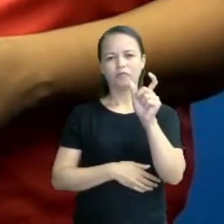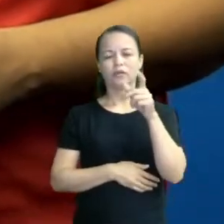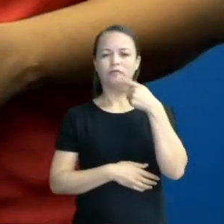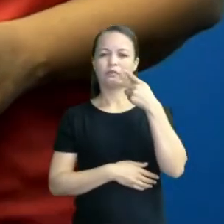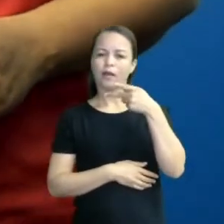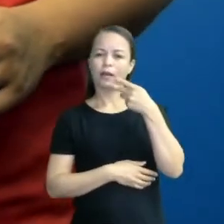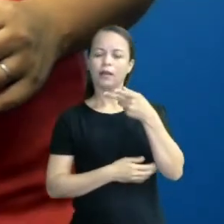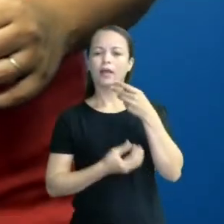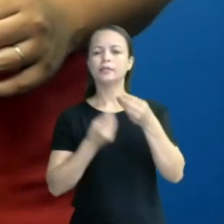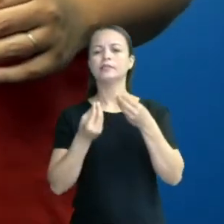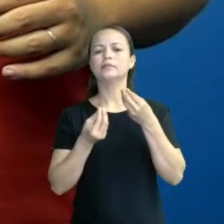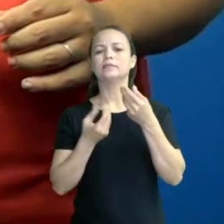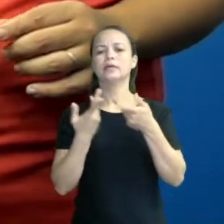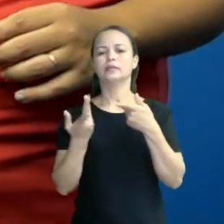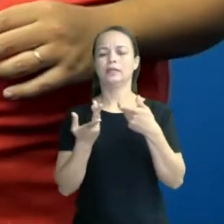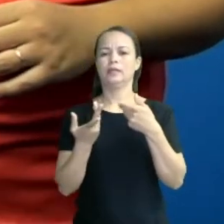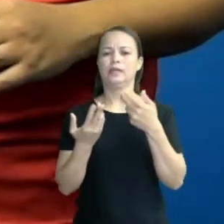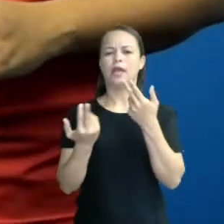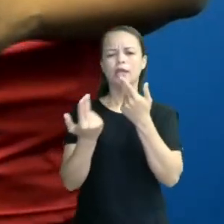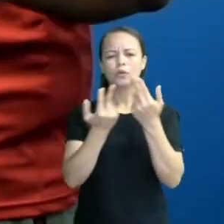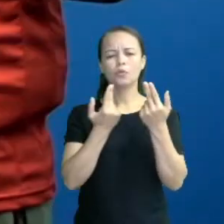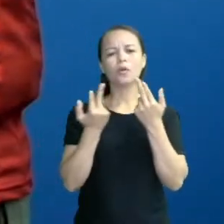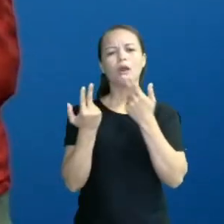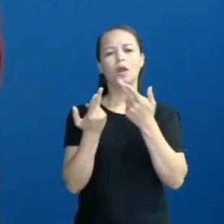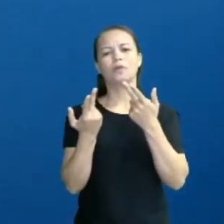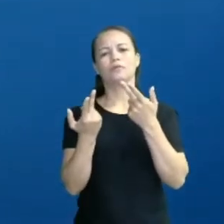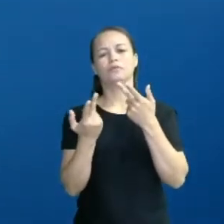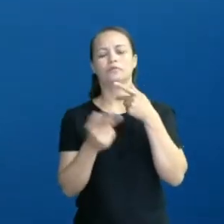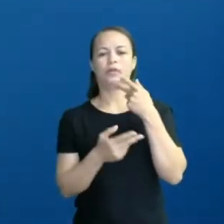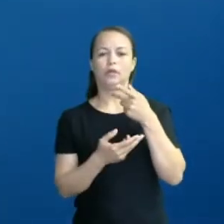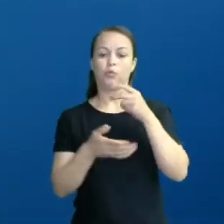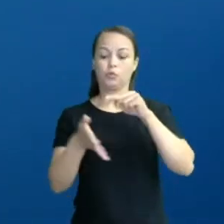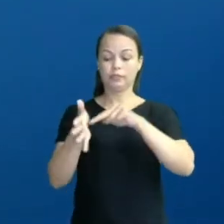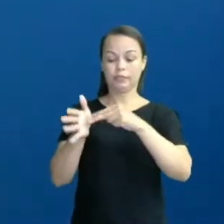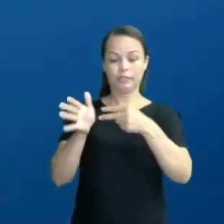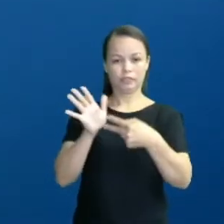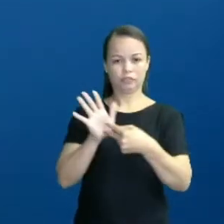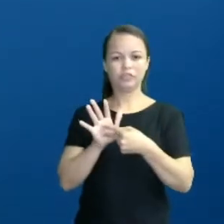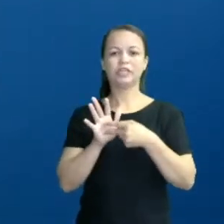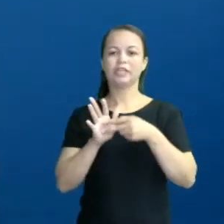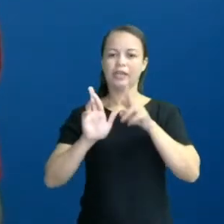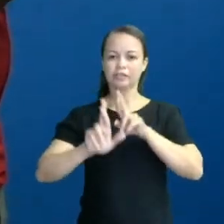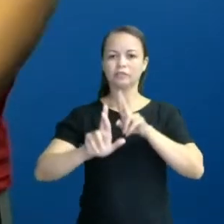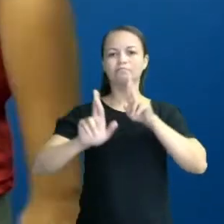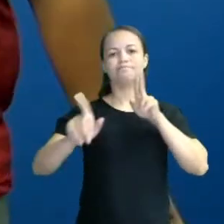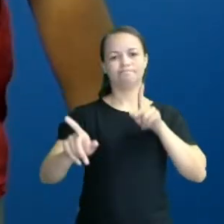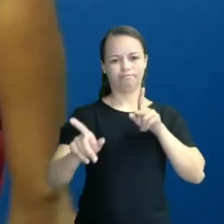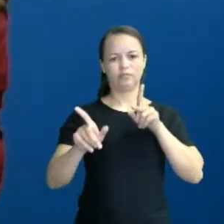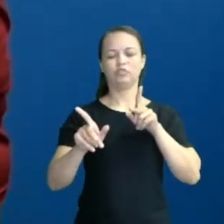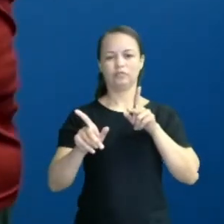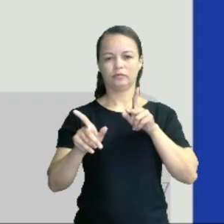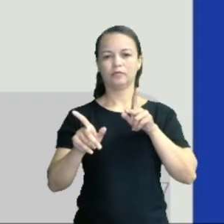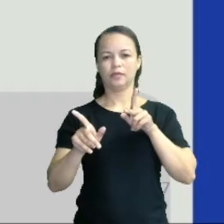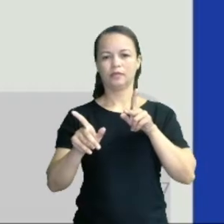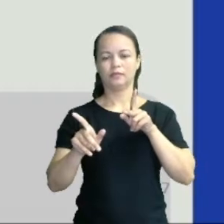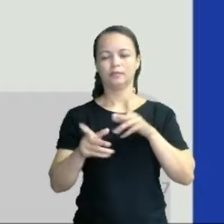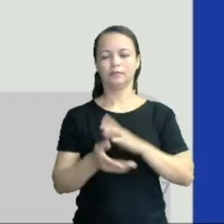pronunciando de maneira semelhante, mas os significados são